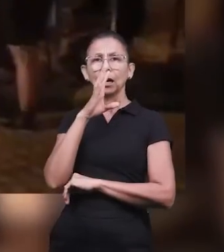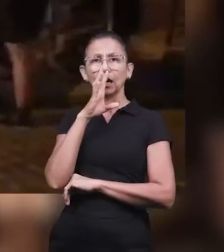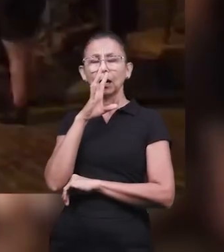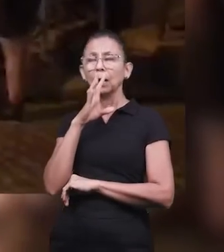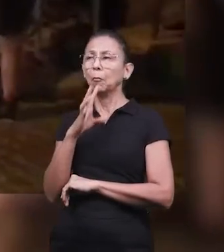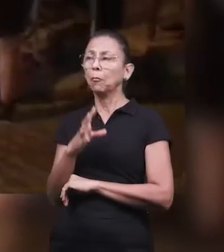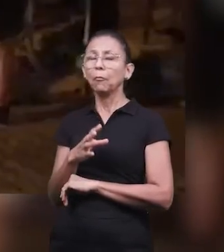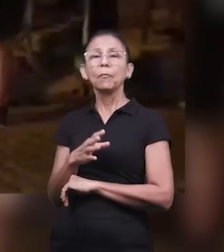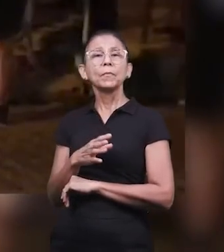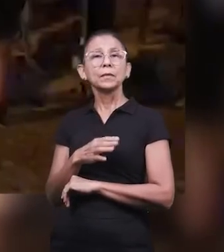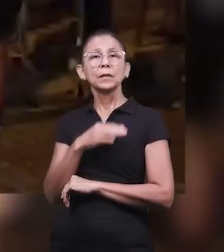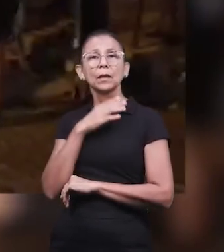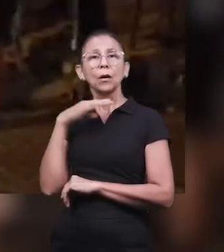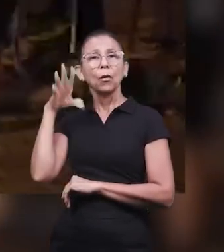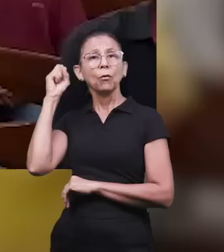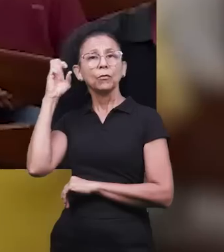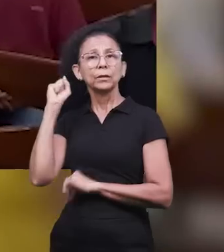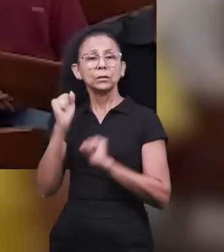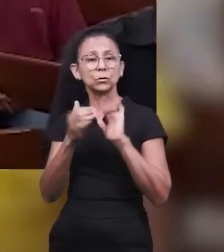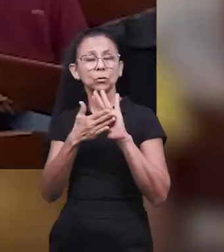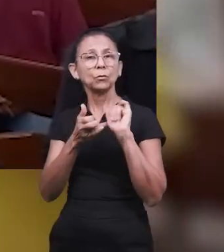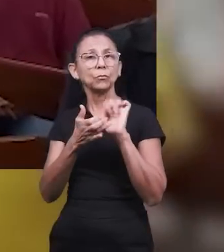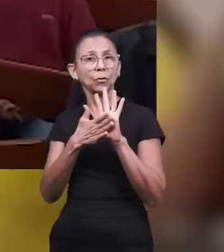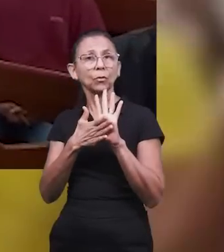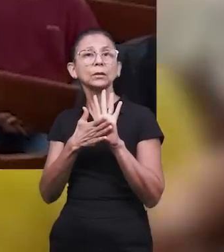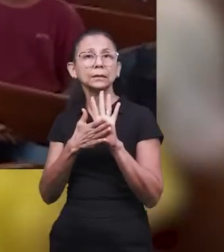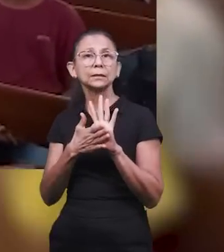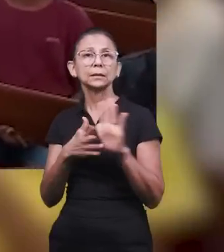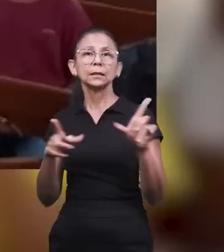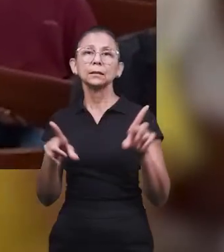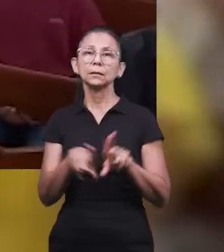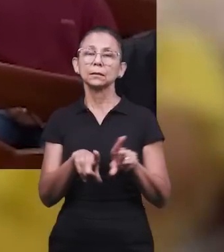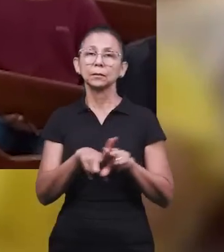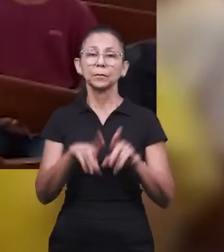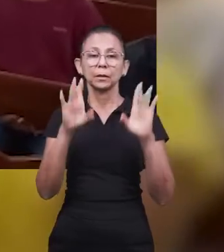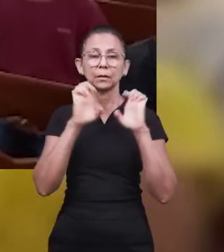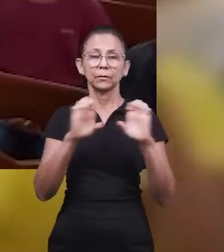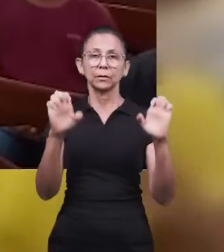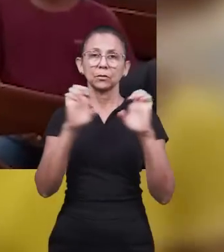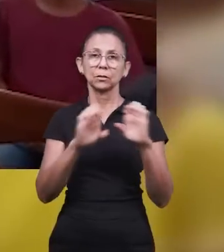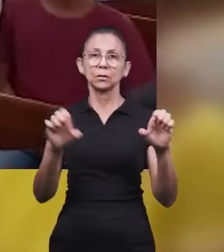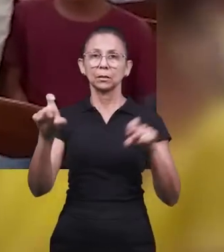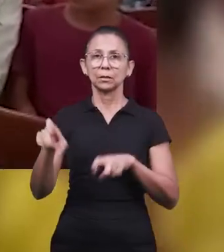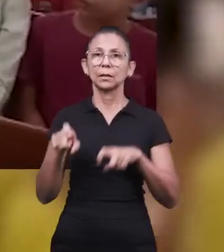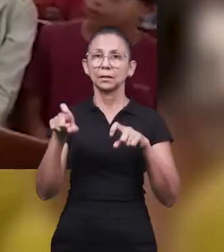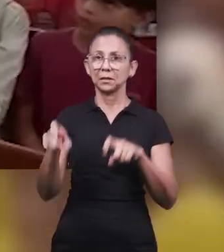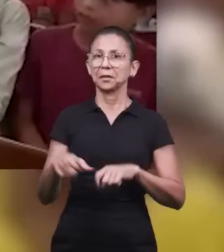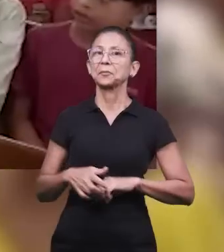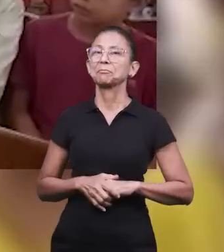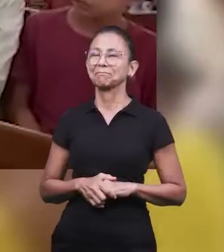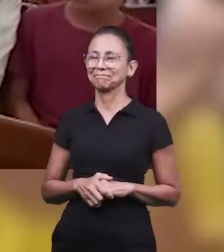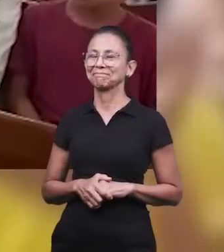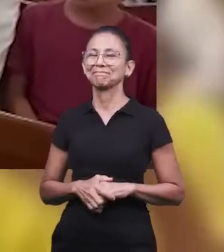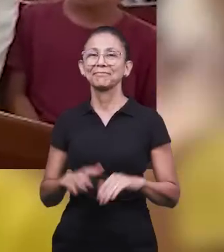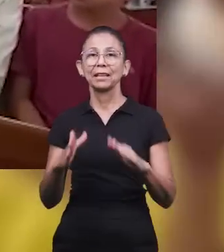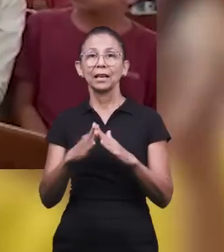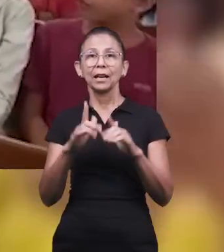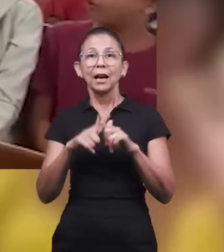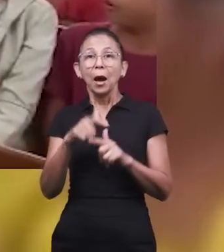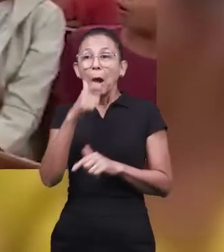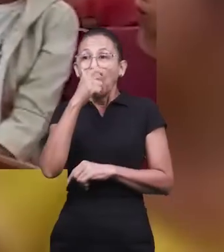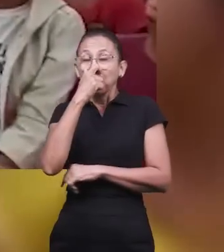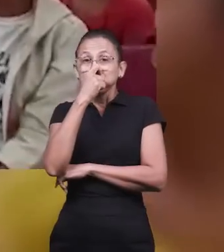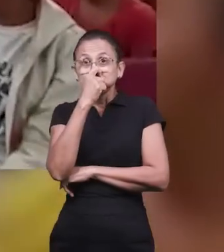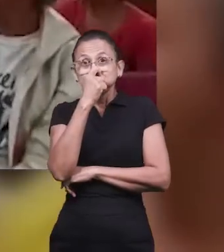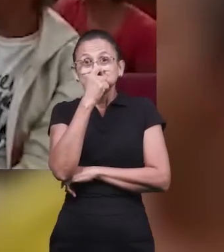mediante os louvores ofertados a Deus. No interior também tivemos evangelização lá na cidade de Cajueiro. A igreja ficou repleta